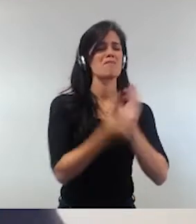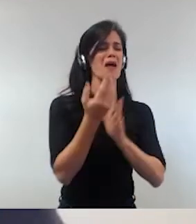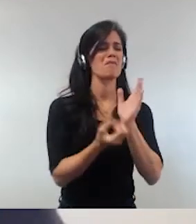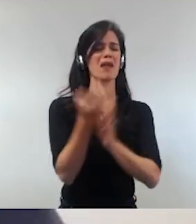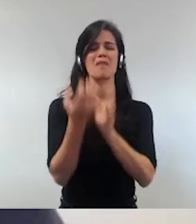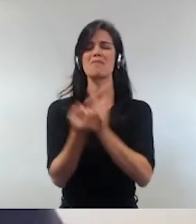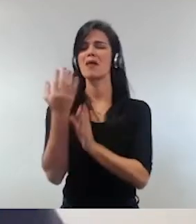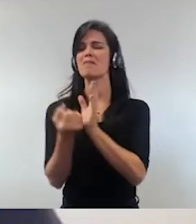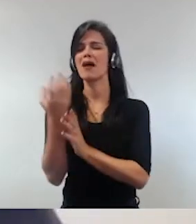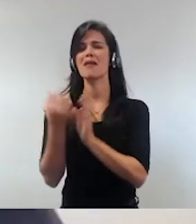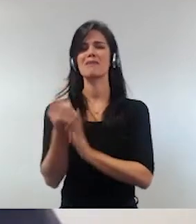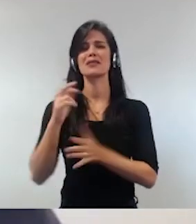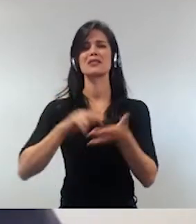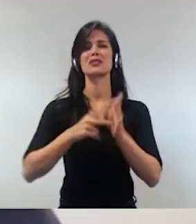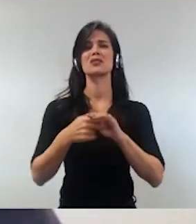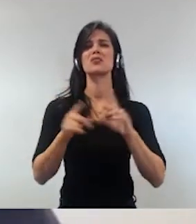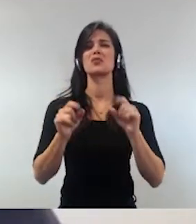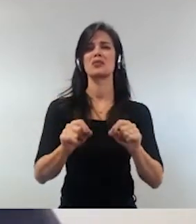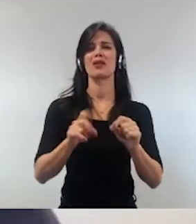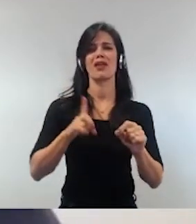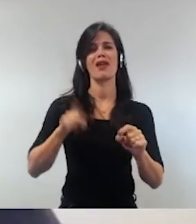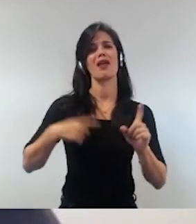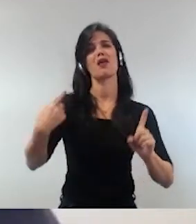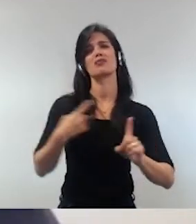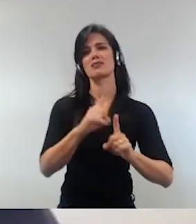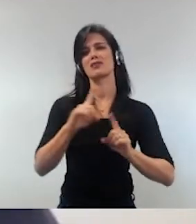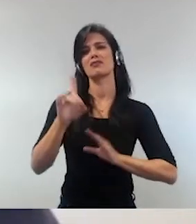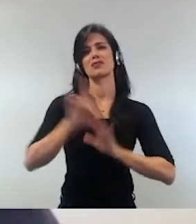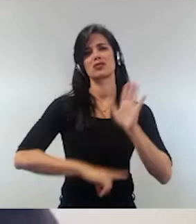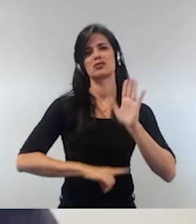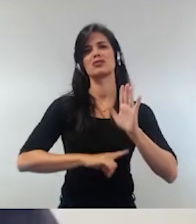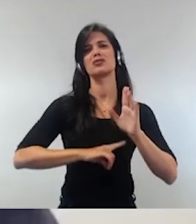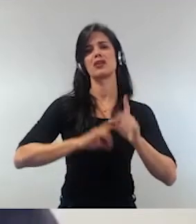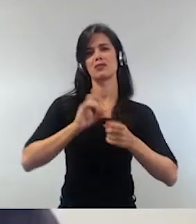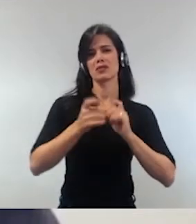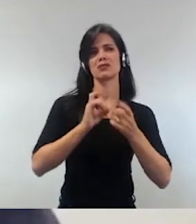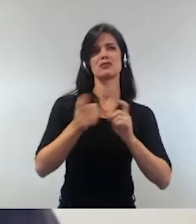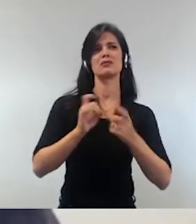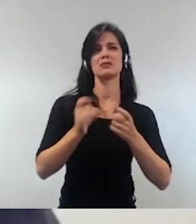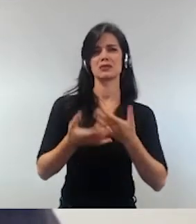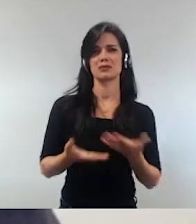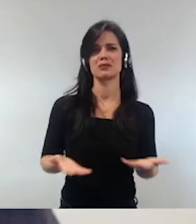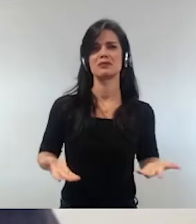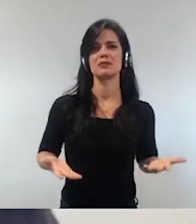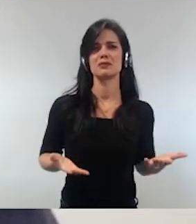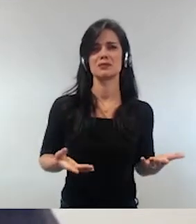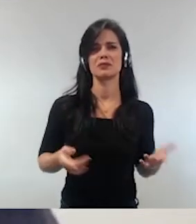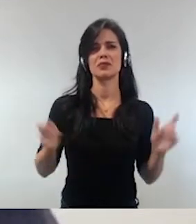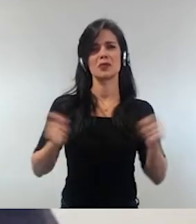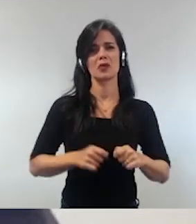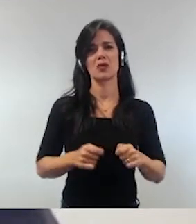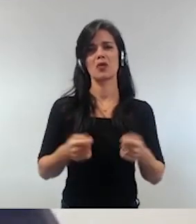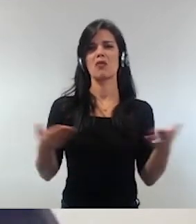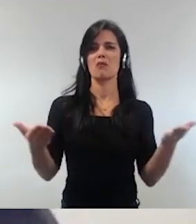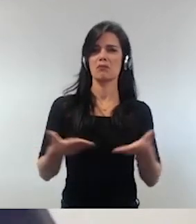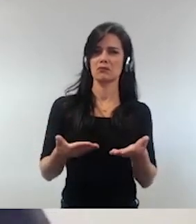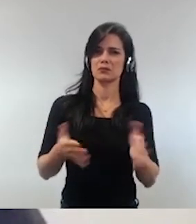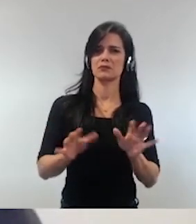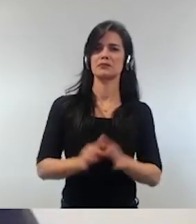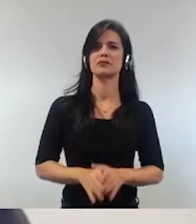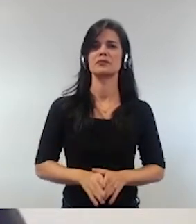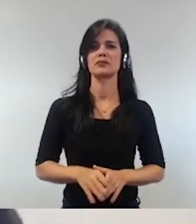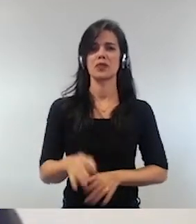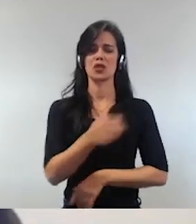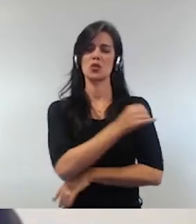representar. Vai ser um desafio muito grande para o nosso direito administrativo. Seja ele o contemporâneo, né, e o